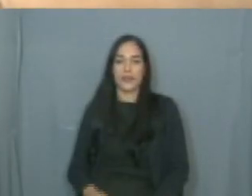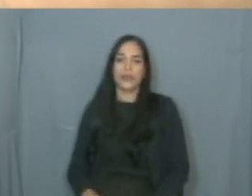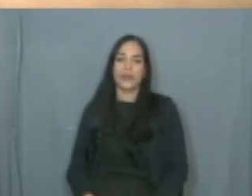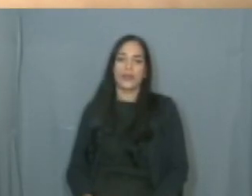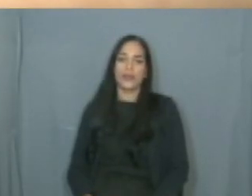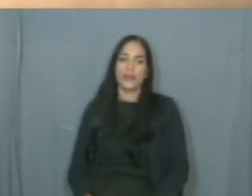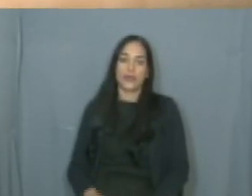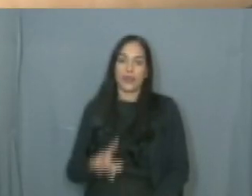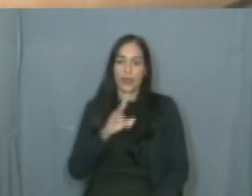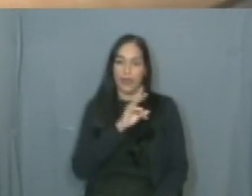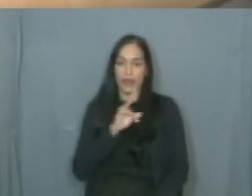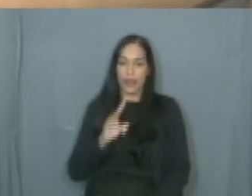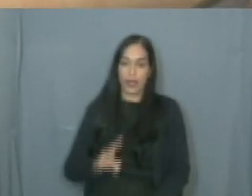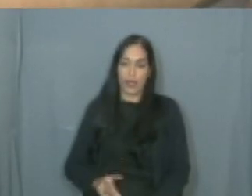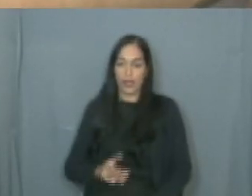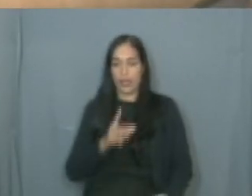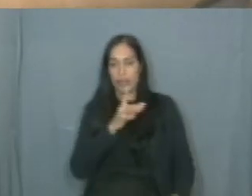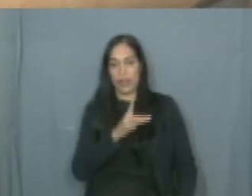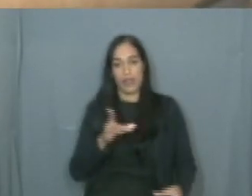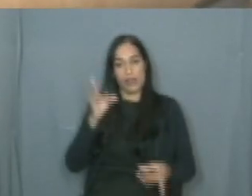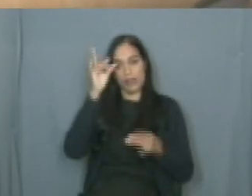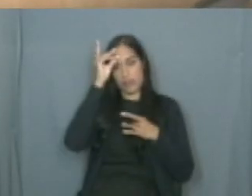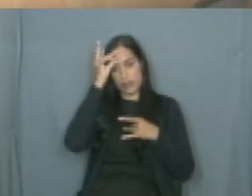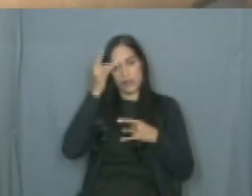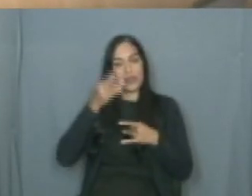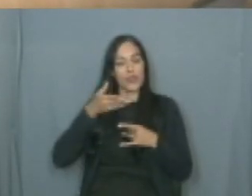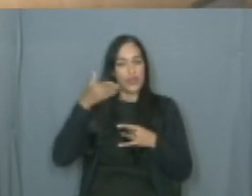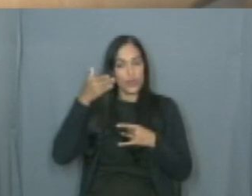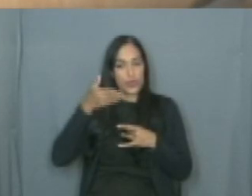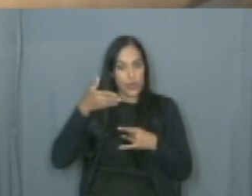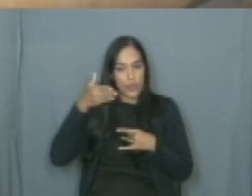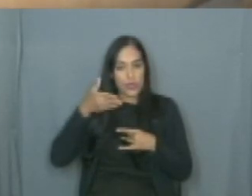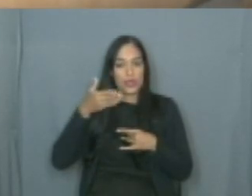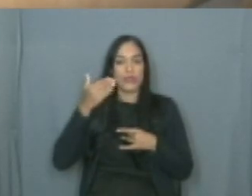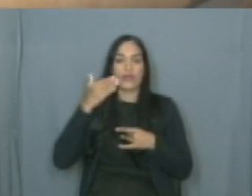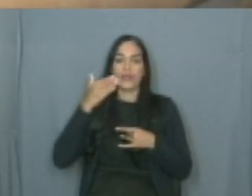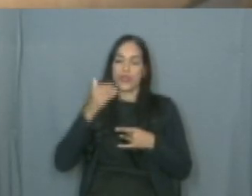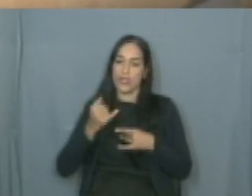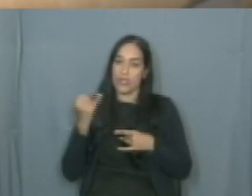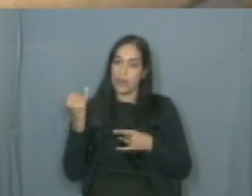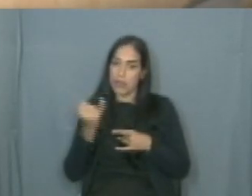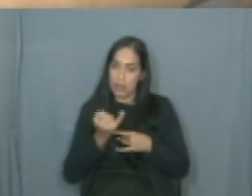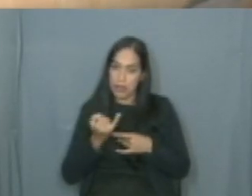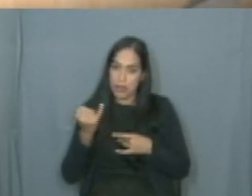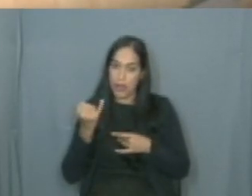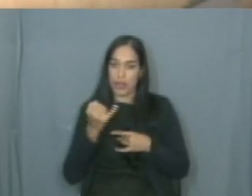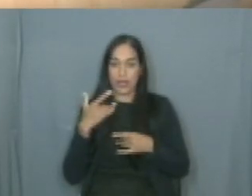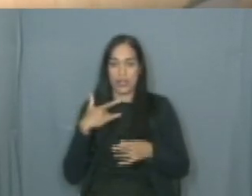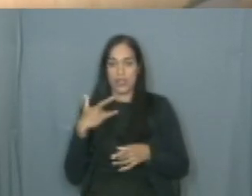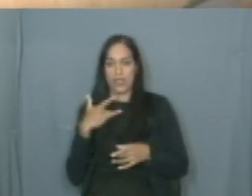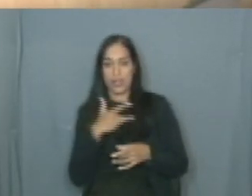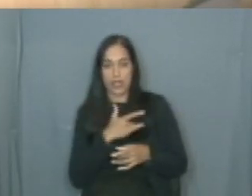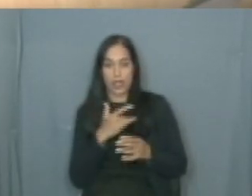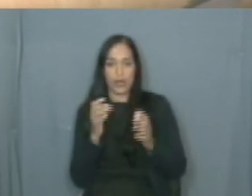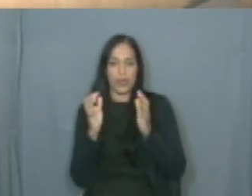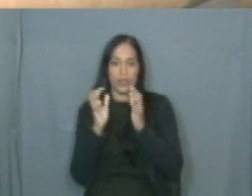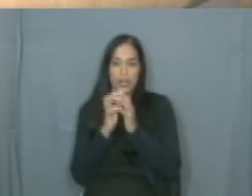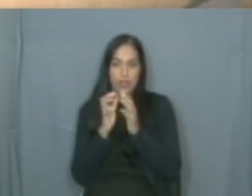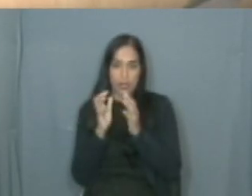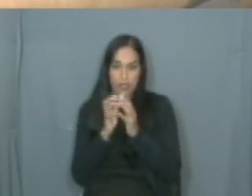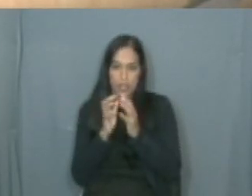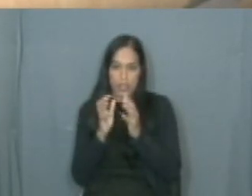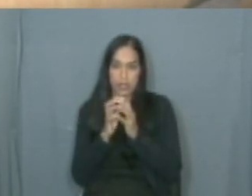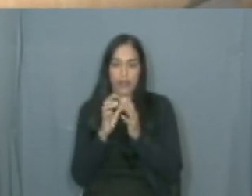Vereador, eu me incorporo a seu discurso, sabendo como é importante a saúde aqui no Recife, né? A gente sabe que tem